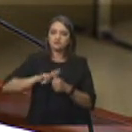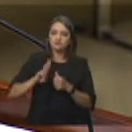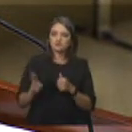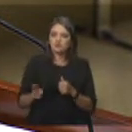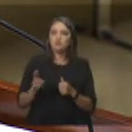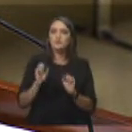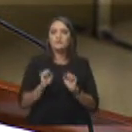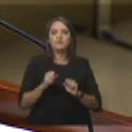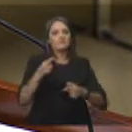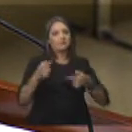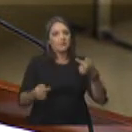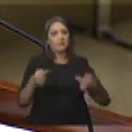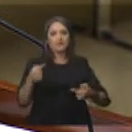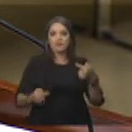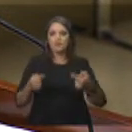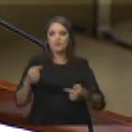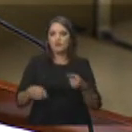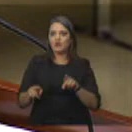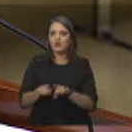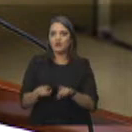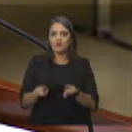a discussão também no âmbito